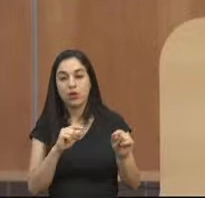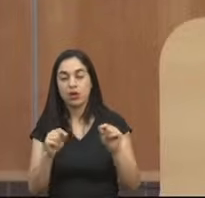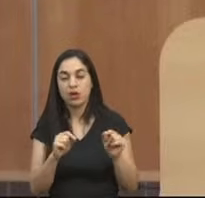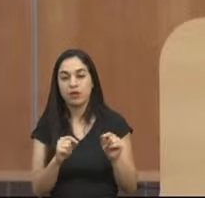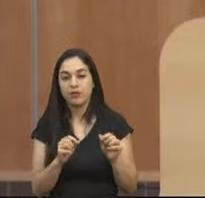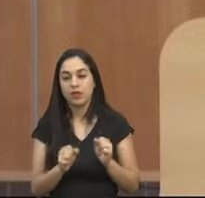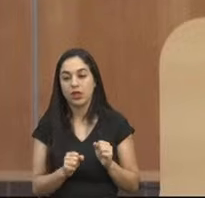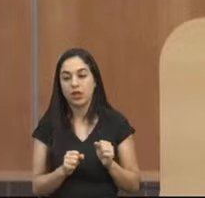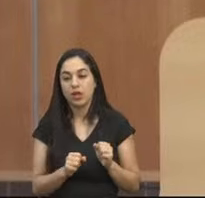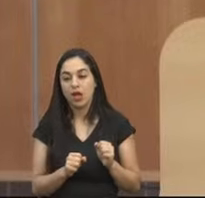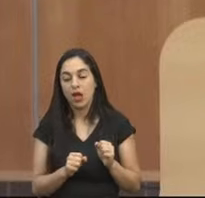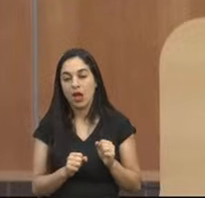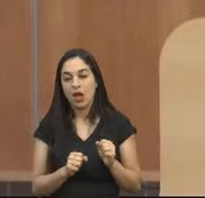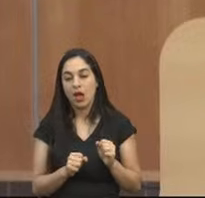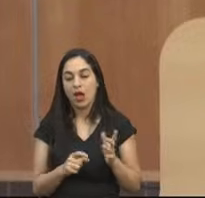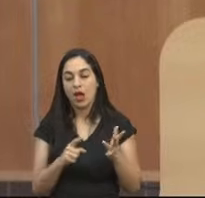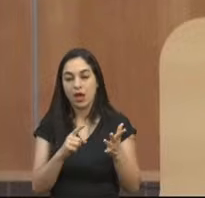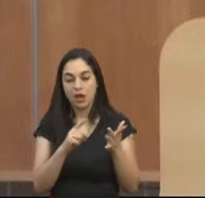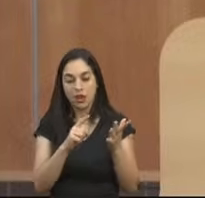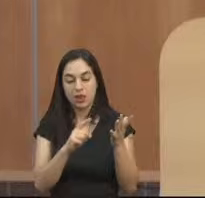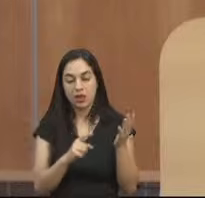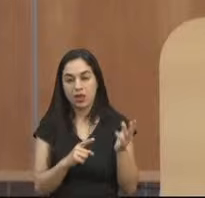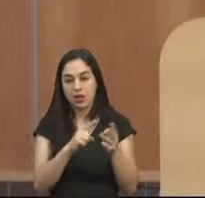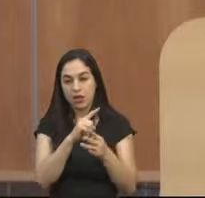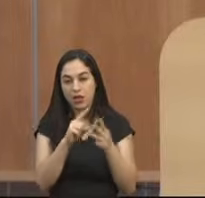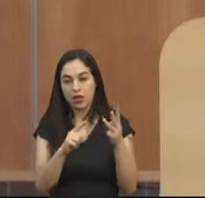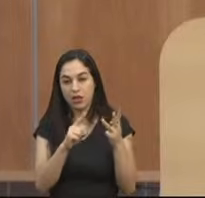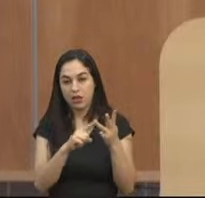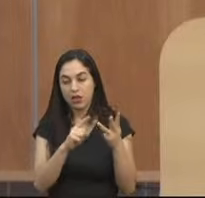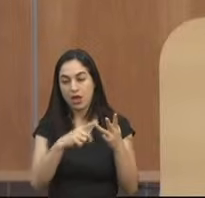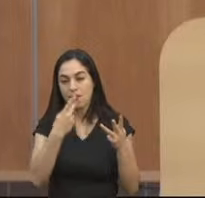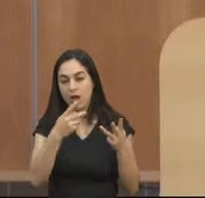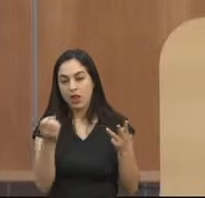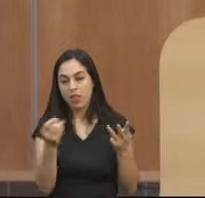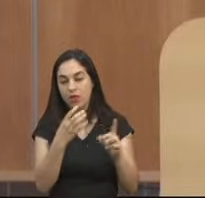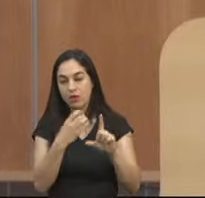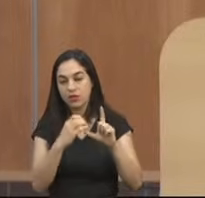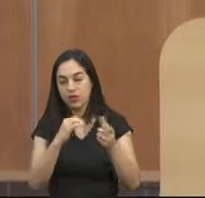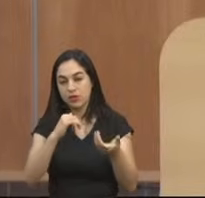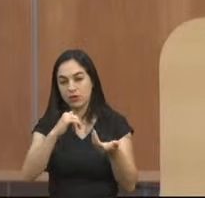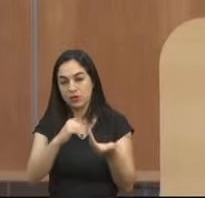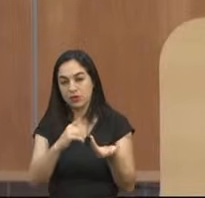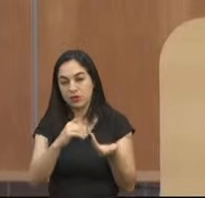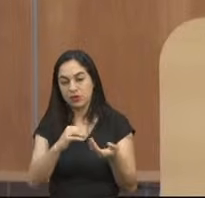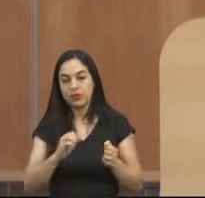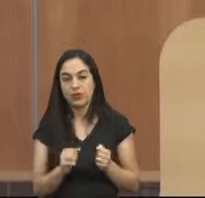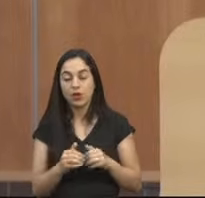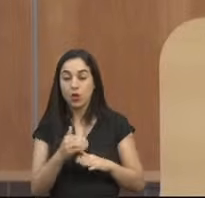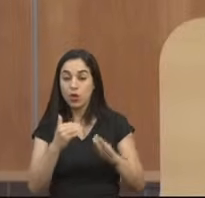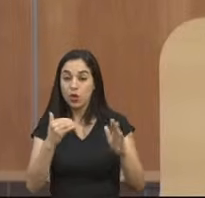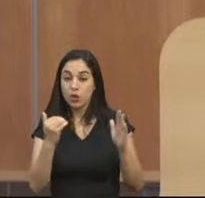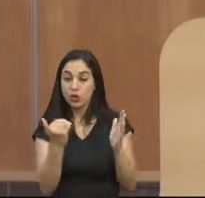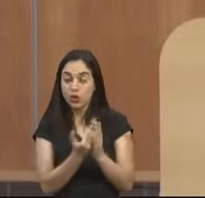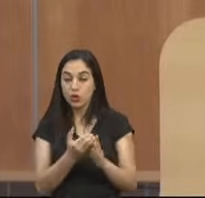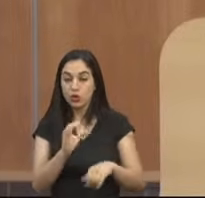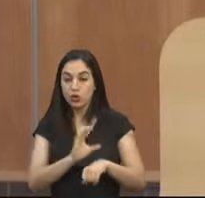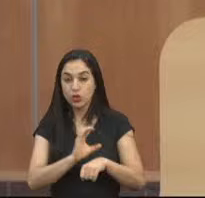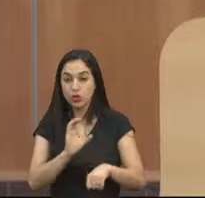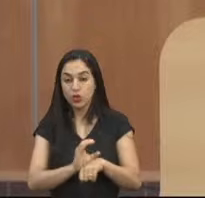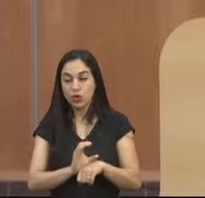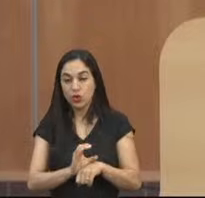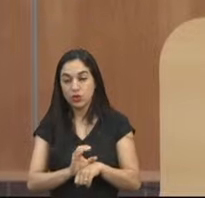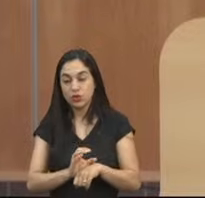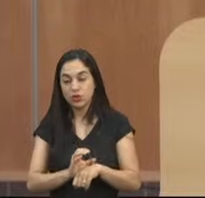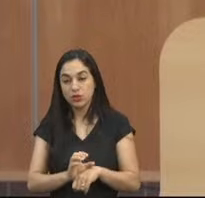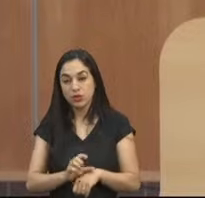emenda 3, que fala da construção da nova sede da Guarda Civil, todos os códigos que o Jean, na condição de líder de governo, passou, começam